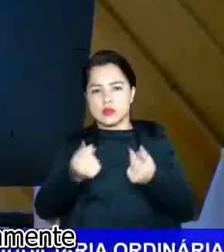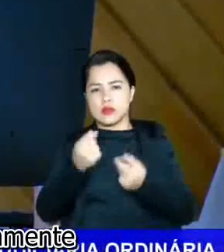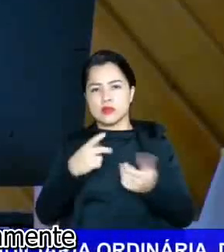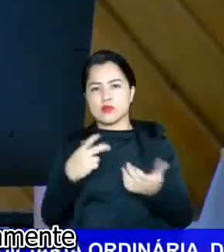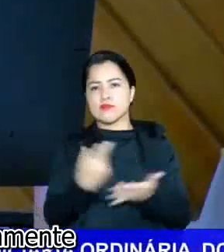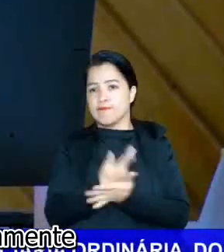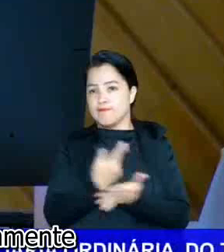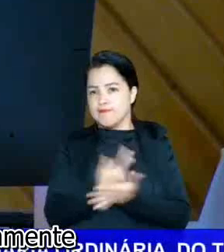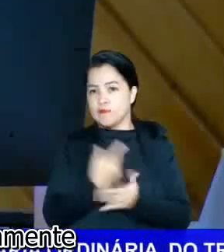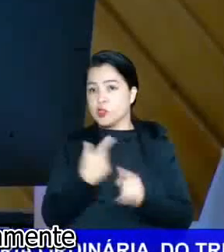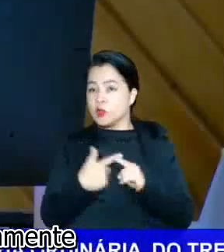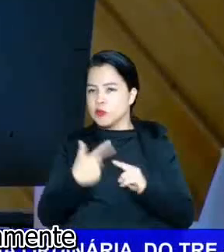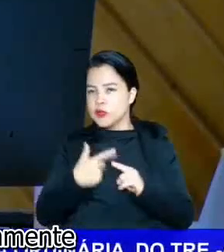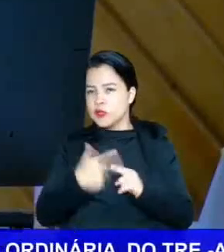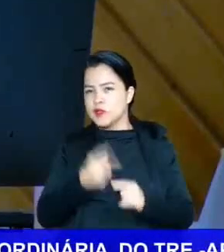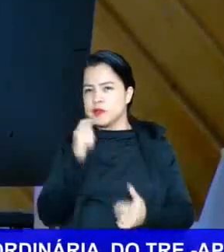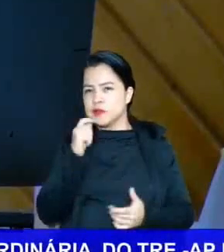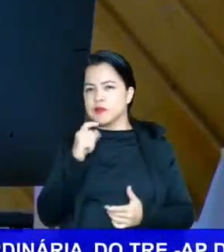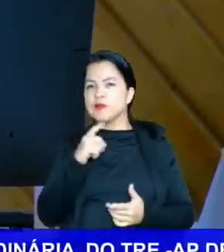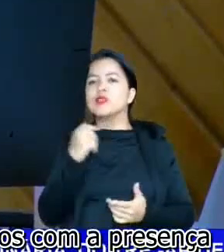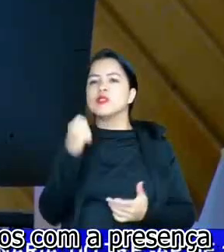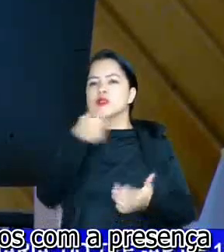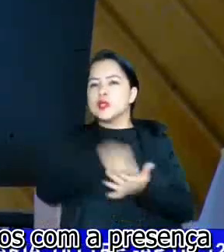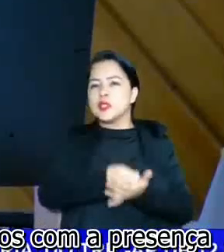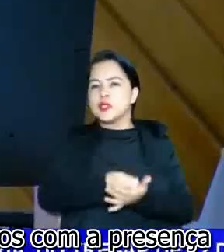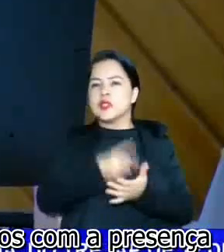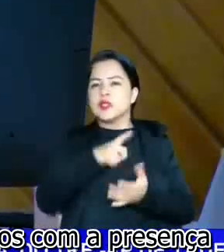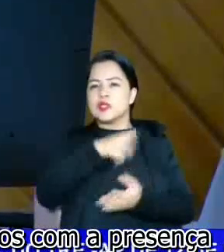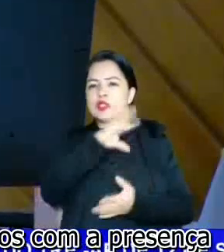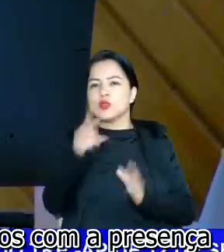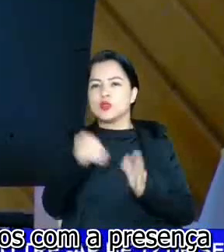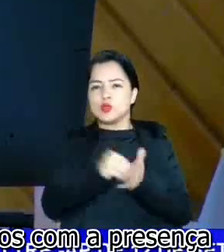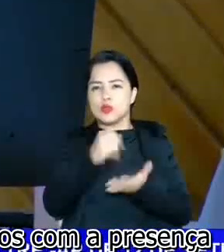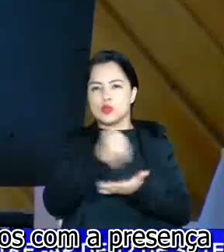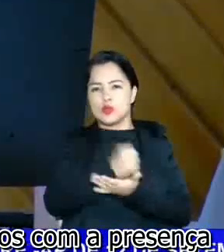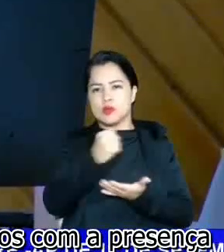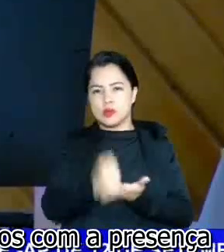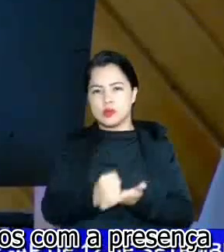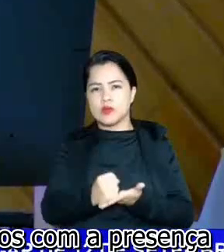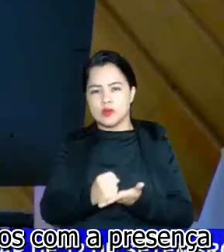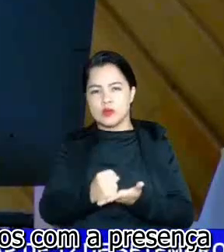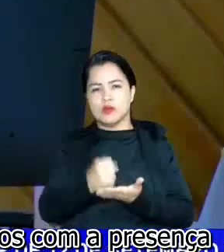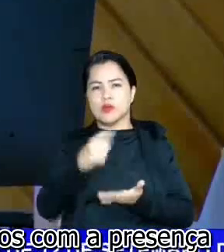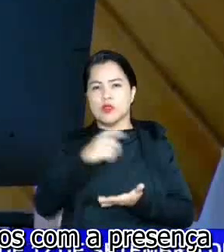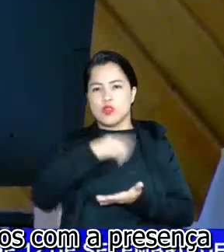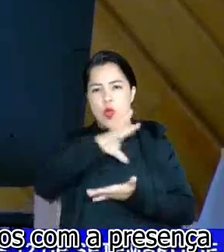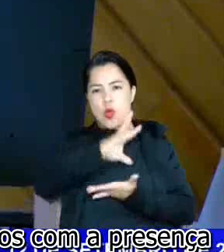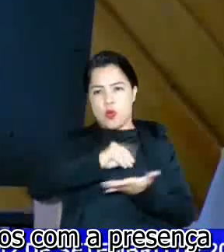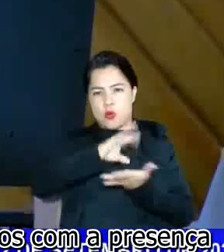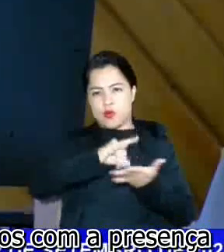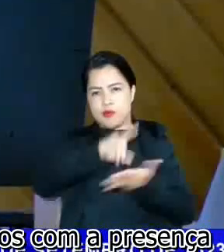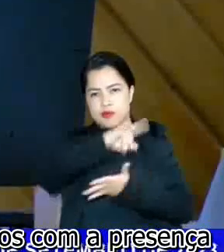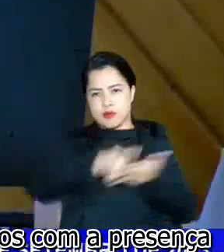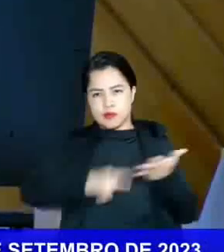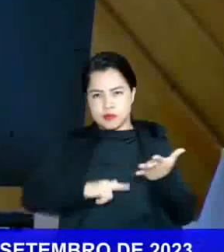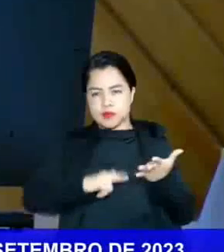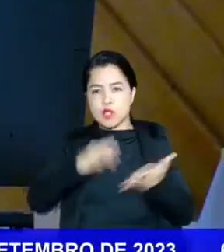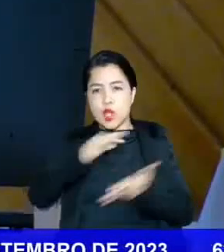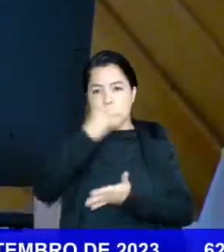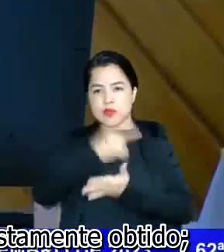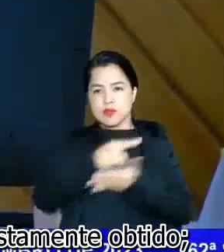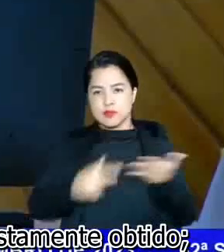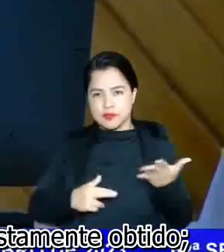comprovação da despesa se deu exclusivamente pela juntada de contratos com cláusulas genéricas e relatórios com a